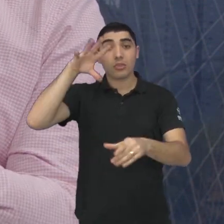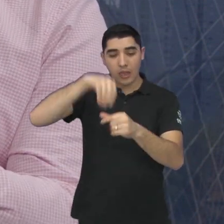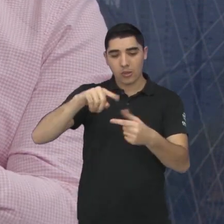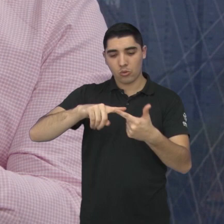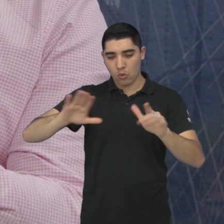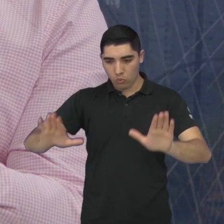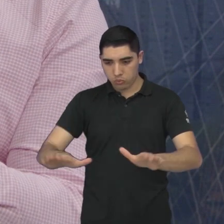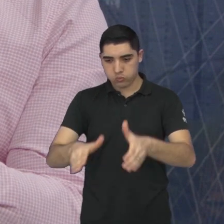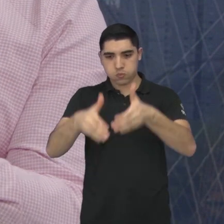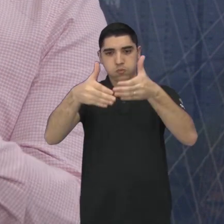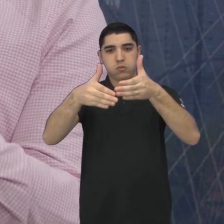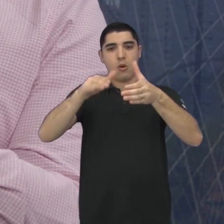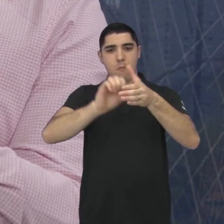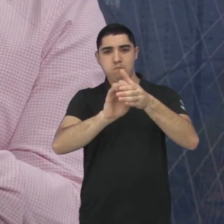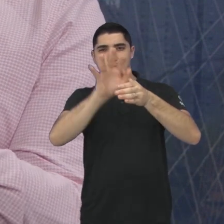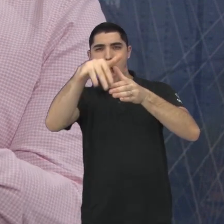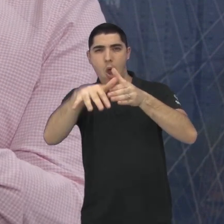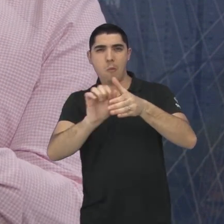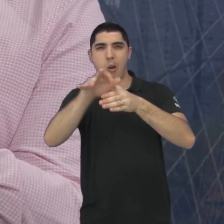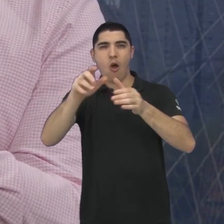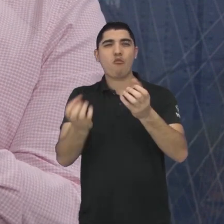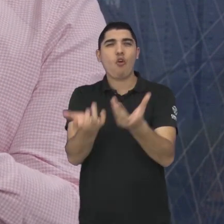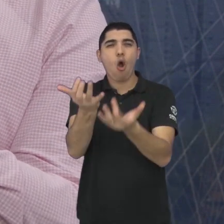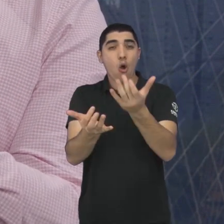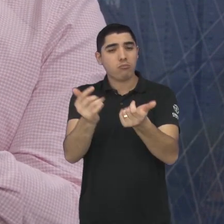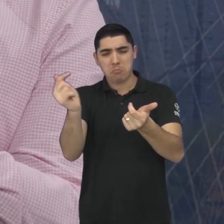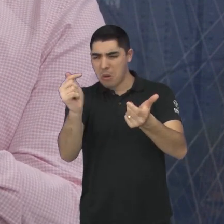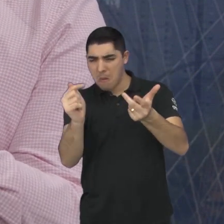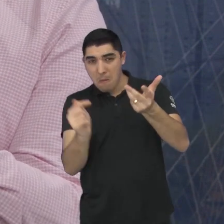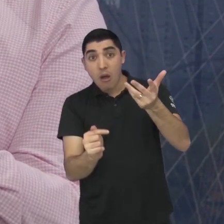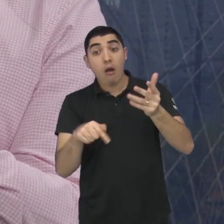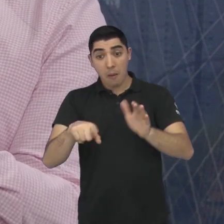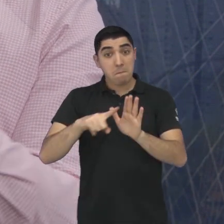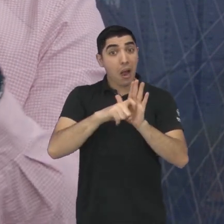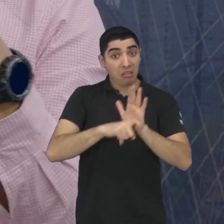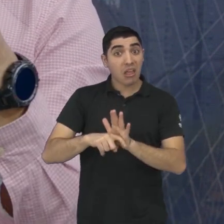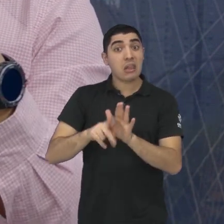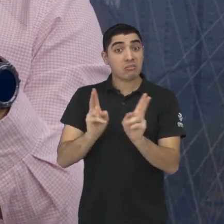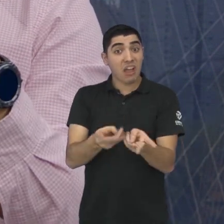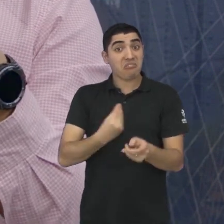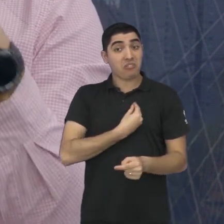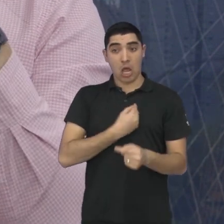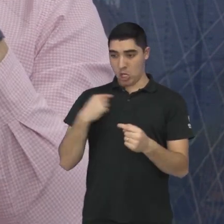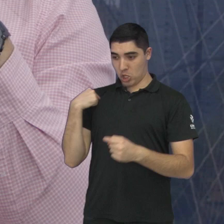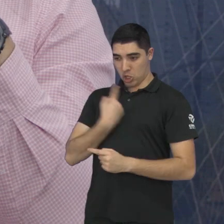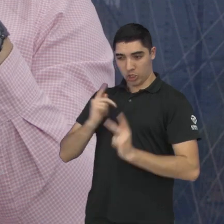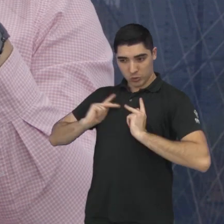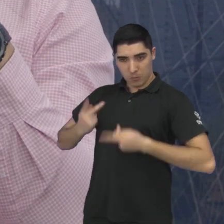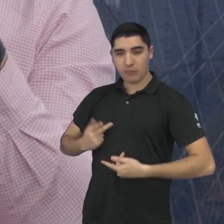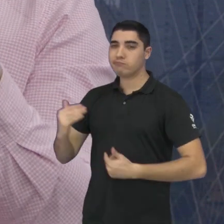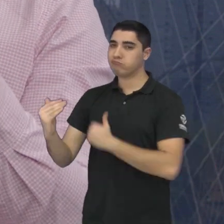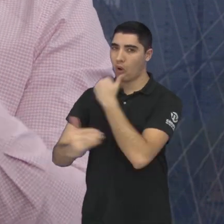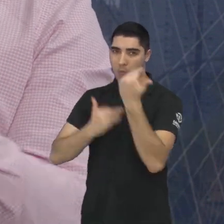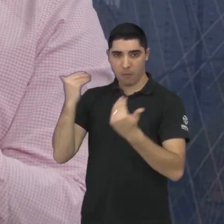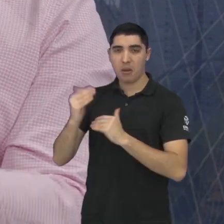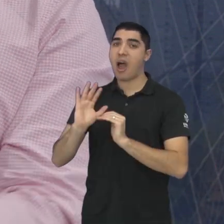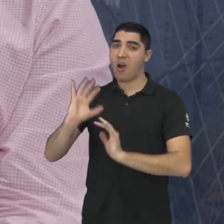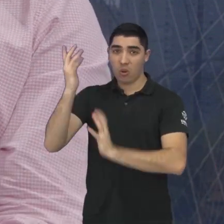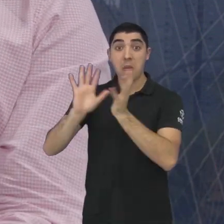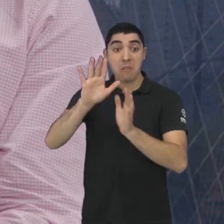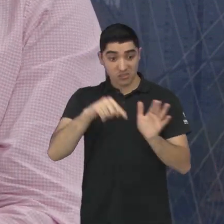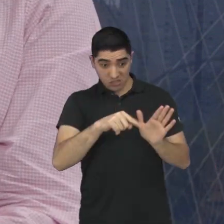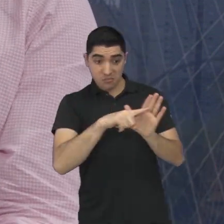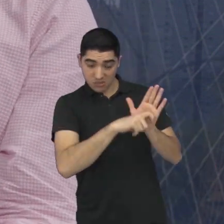vulcão. São essas que vão sobreviver, né? Na hora de uma catástrofe gigante. Nós não, mas as bactérias vão